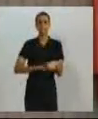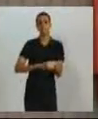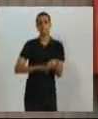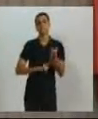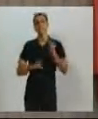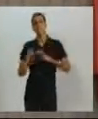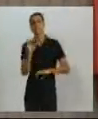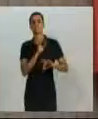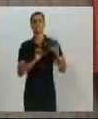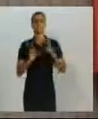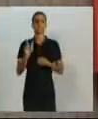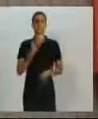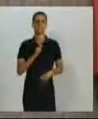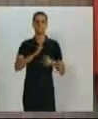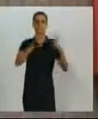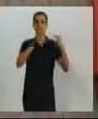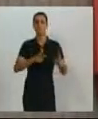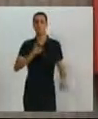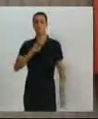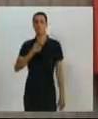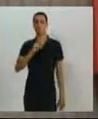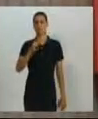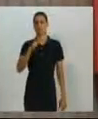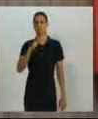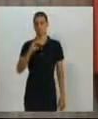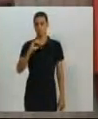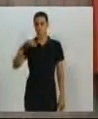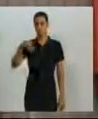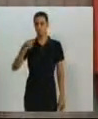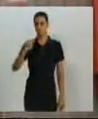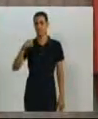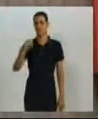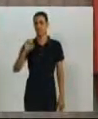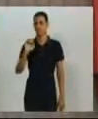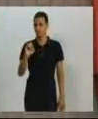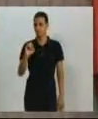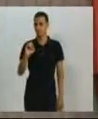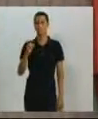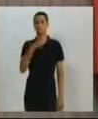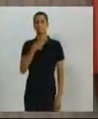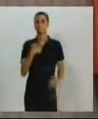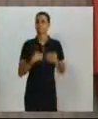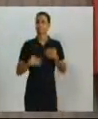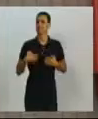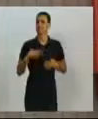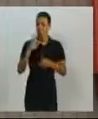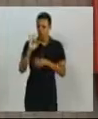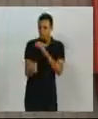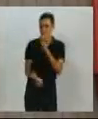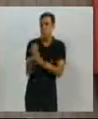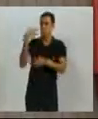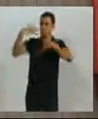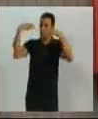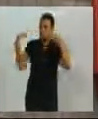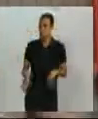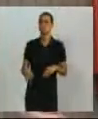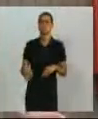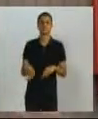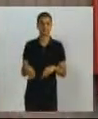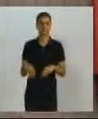Manso, enfim, e a angústia deles de que essa penitenciária saia do papel e fique finalmente pronta. E